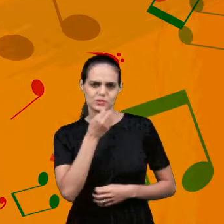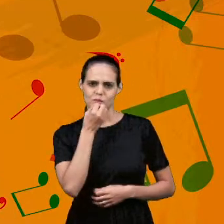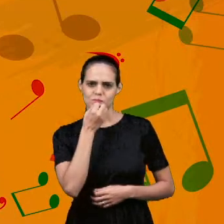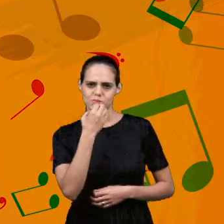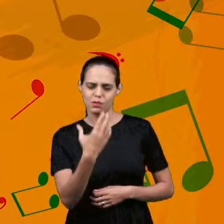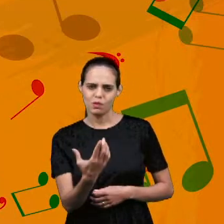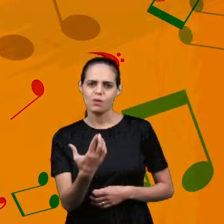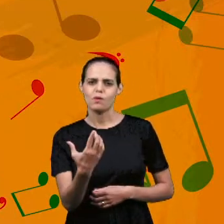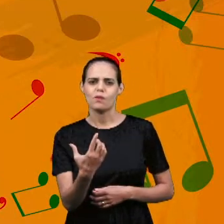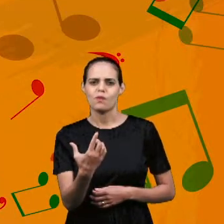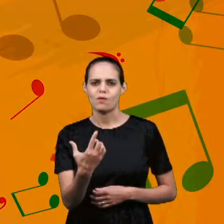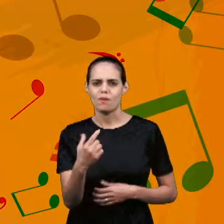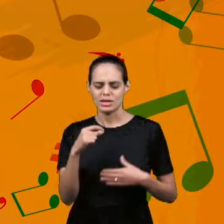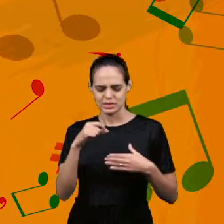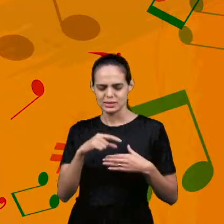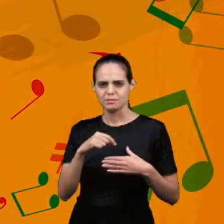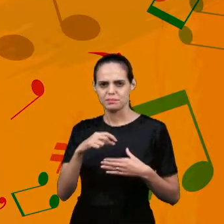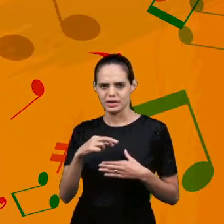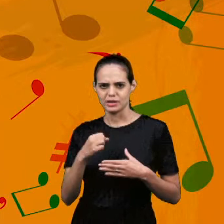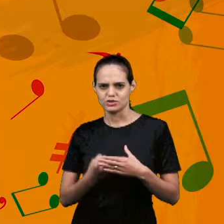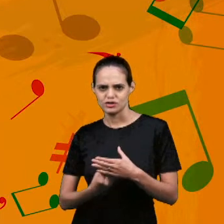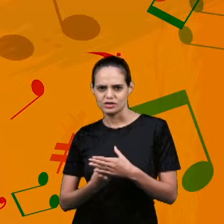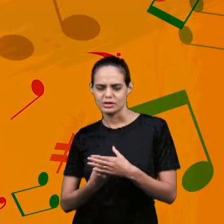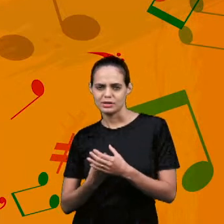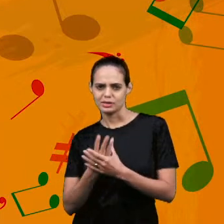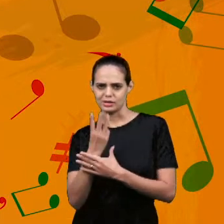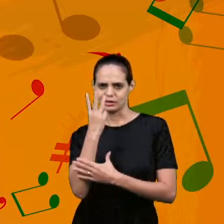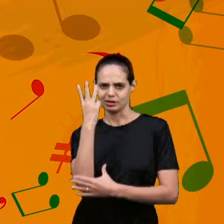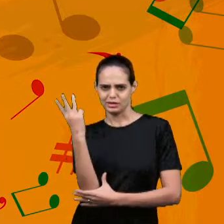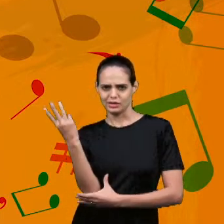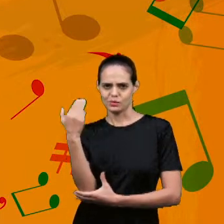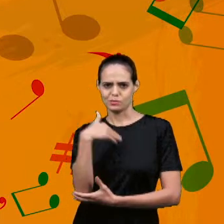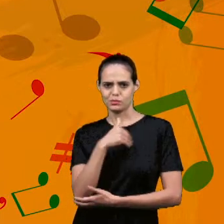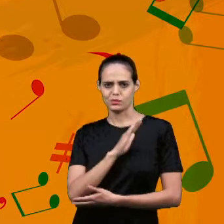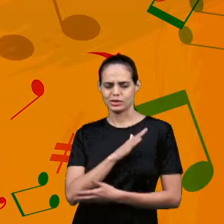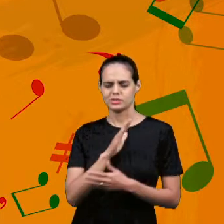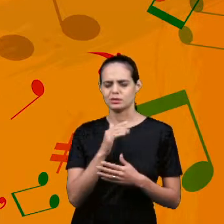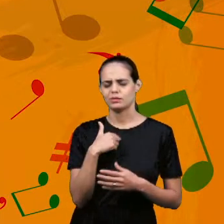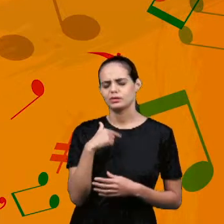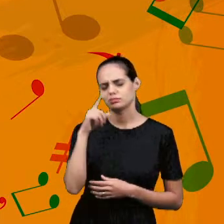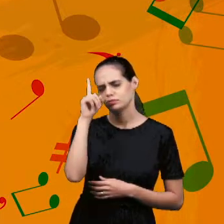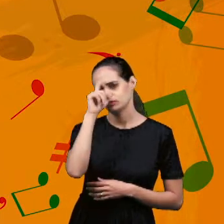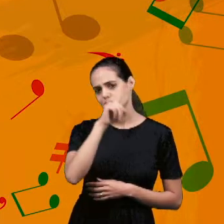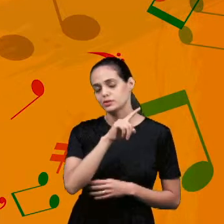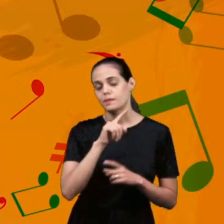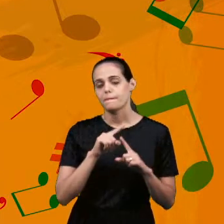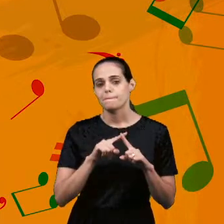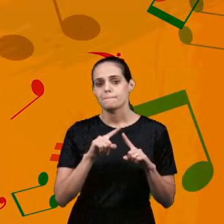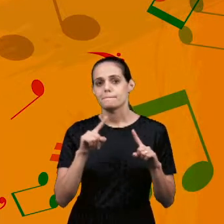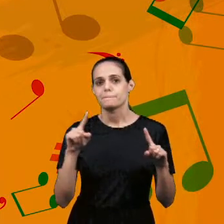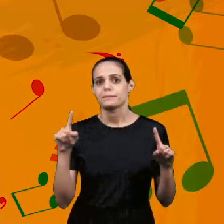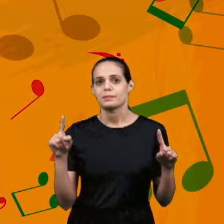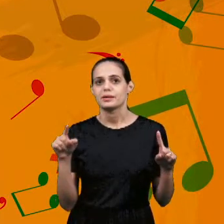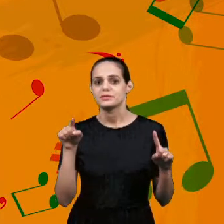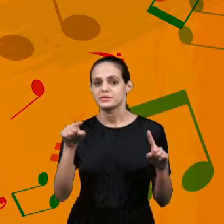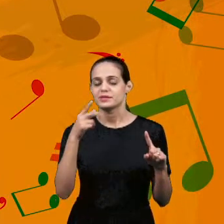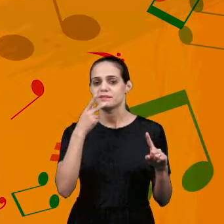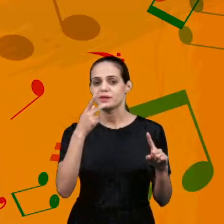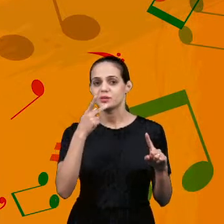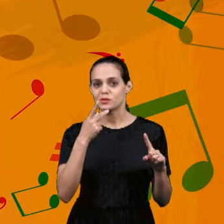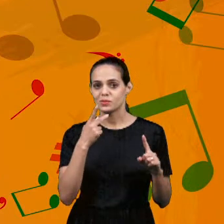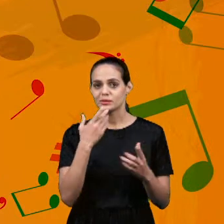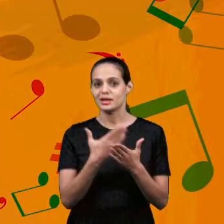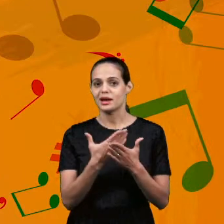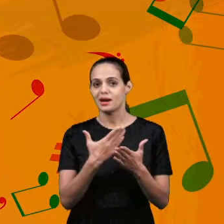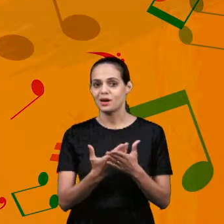foi o trigo. E eu achei muito difícil, só que quando você falou da aula do Evangelho Eterno, o Senhor me